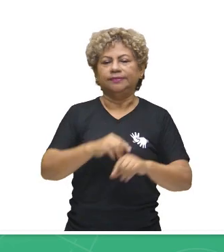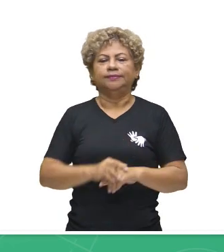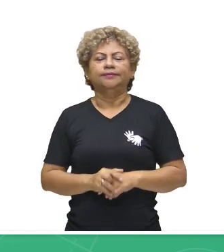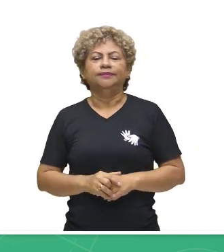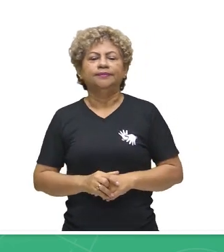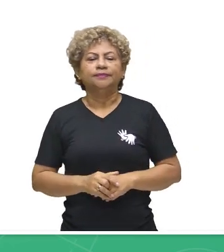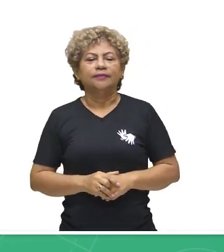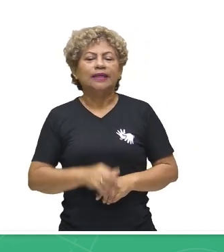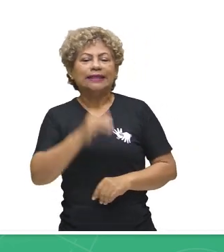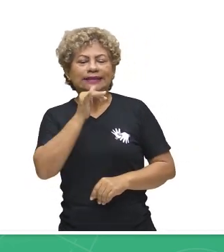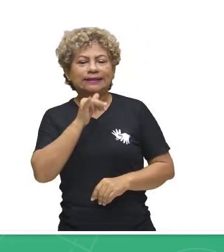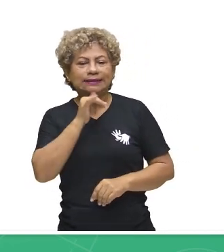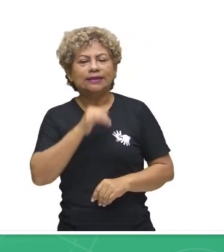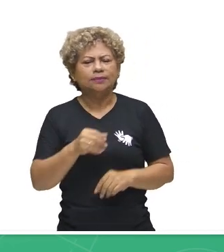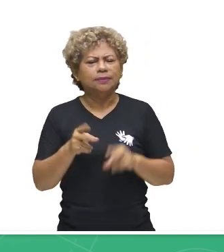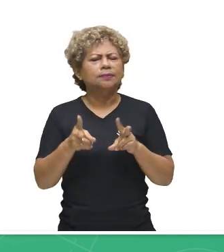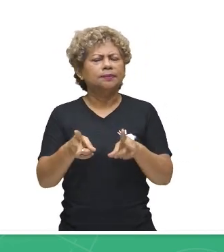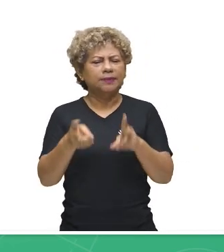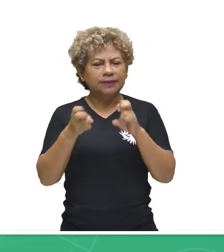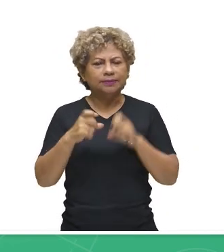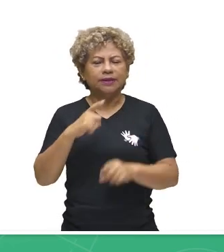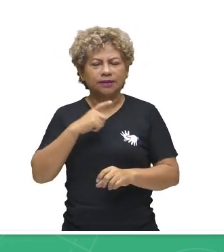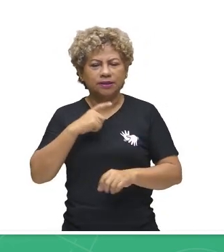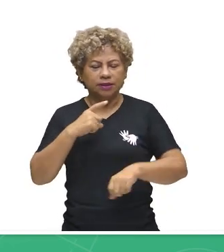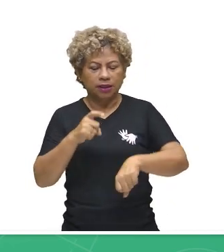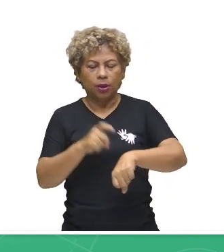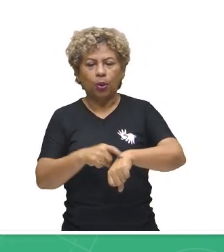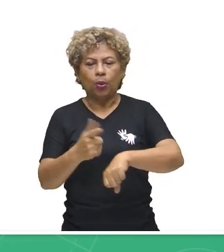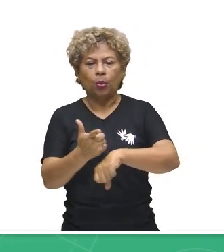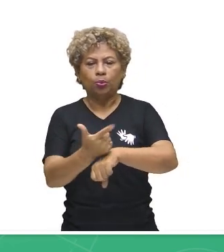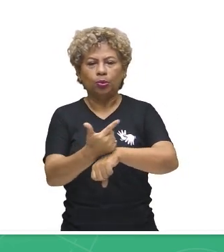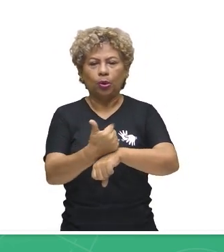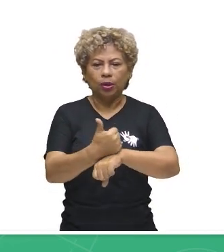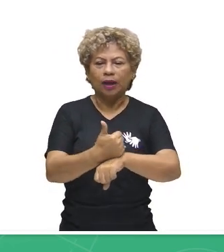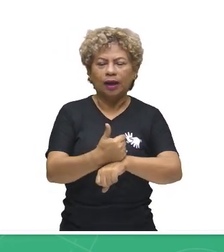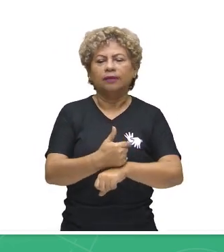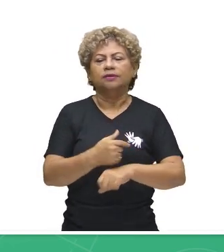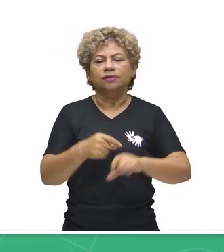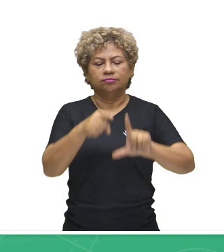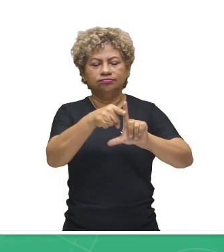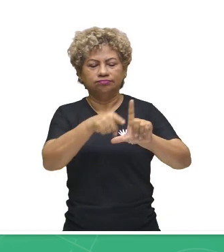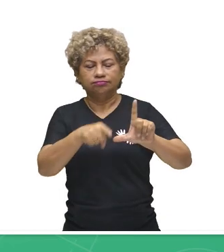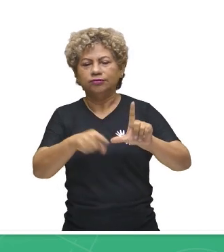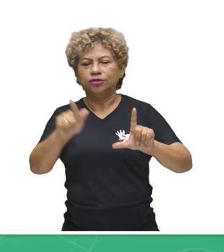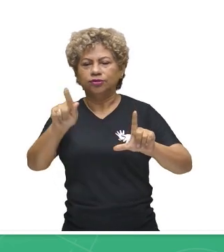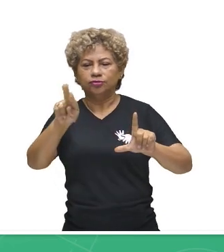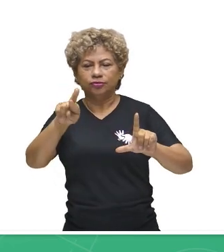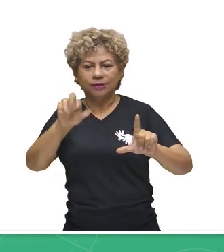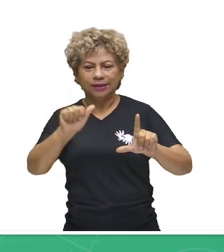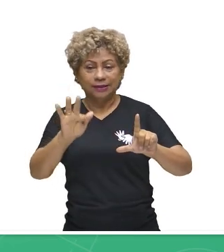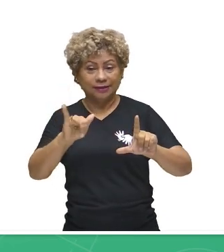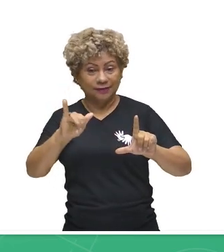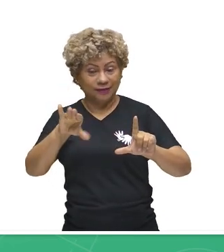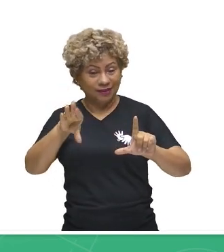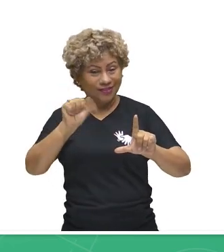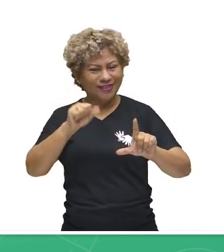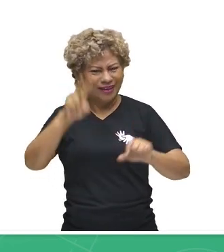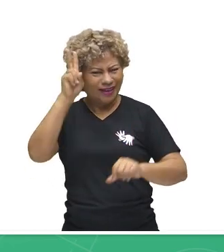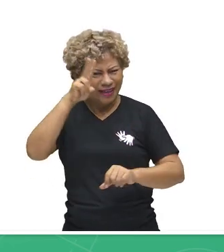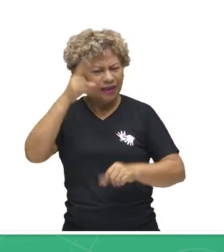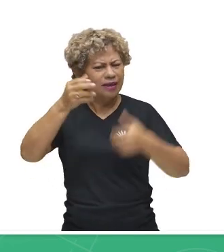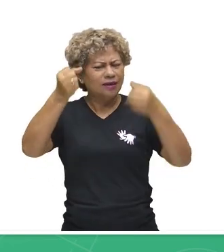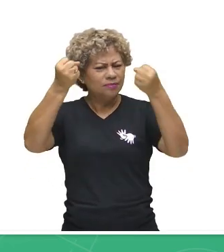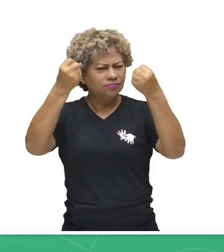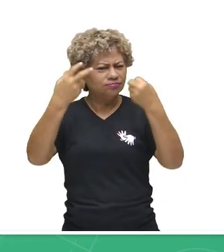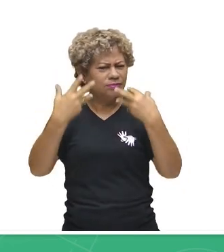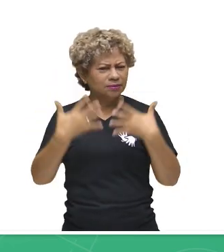horária e os gráficos. A principal característica do movimento uniforme, lembram que falamos? A